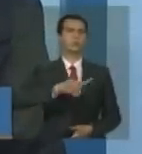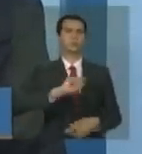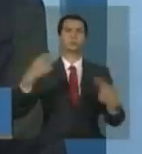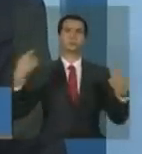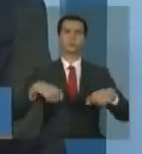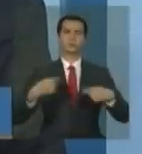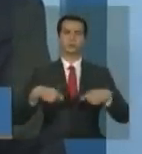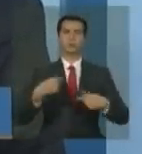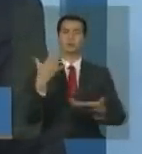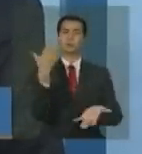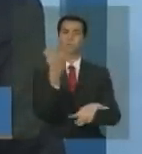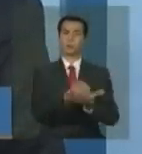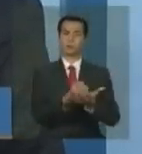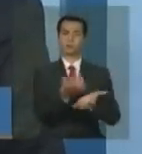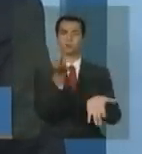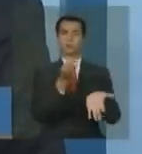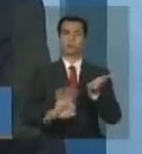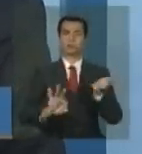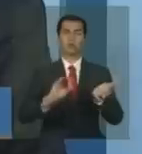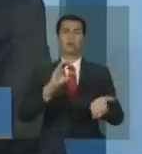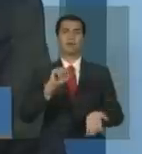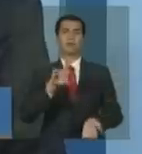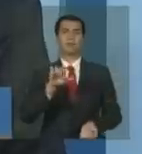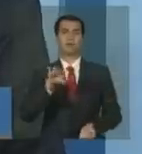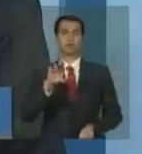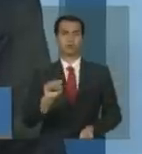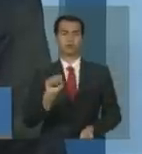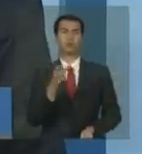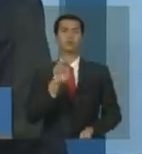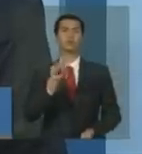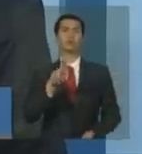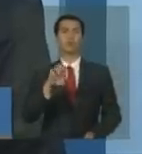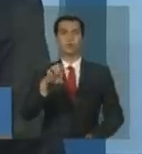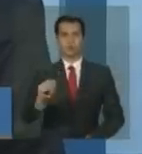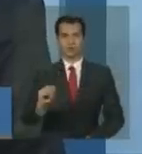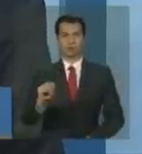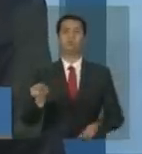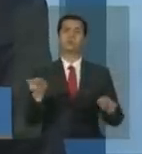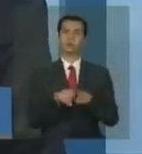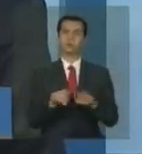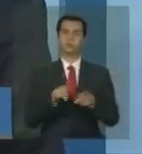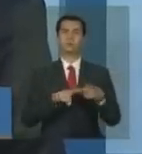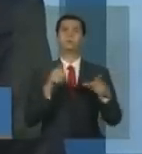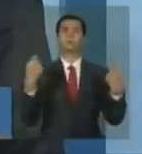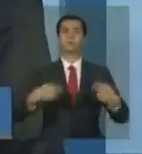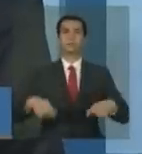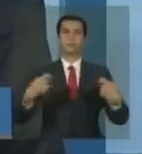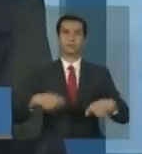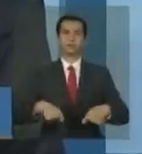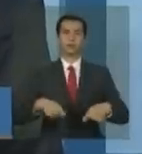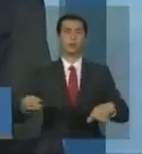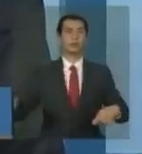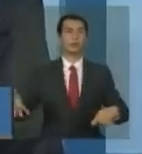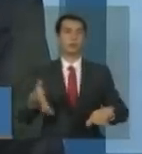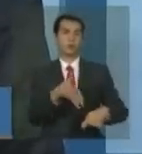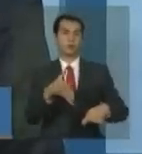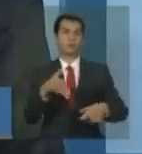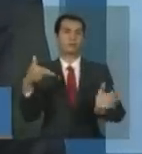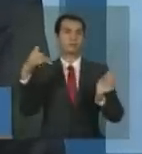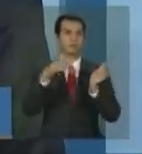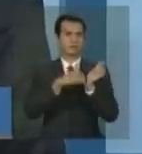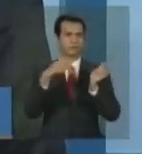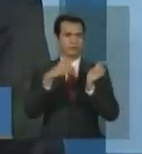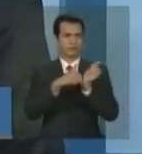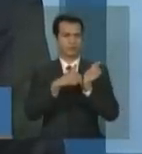dados atualizados no Cadastro Nacional do SUAS, que é o CadSUAS, e estar também de posse da nova senha de acesso